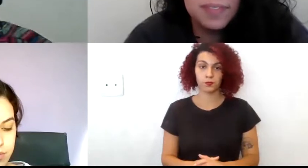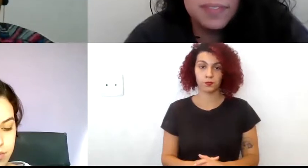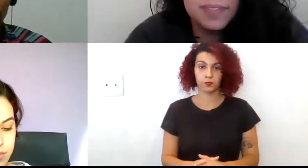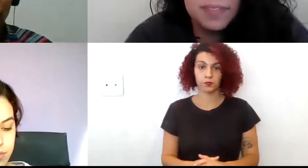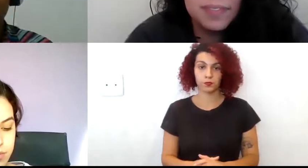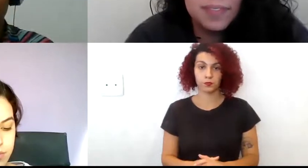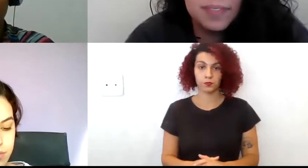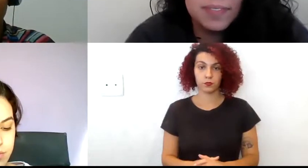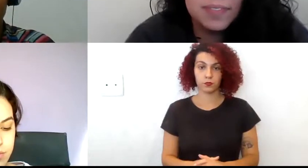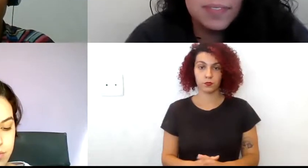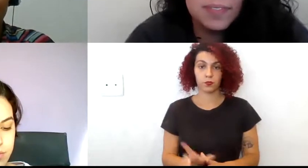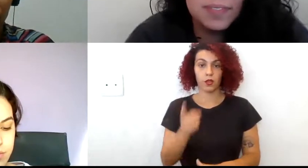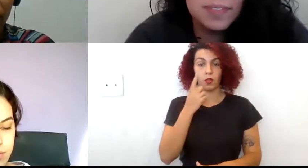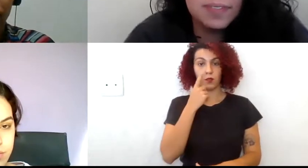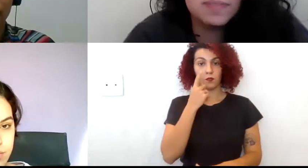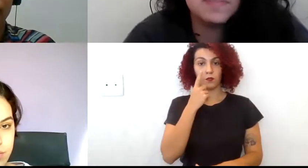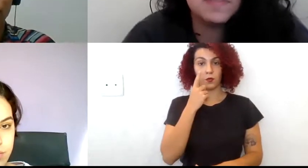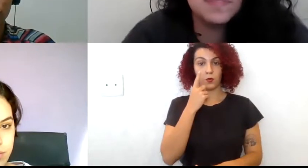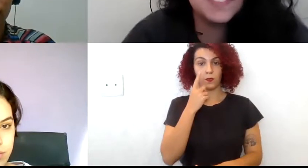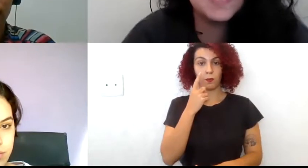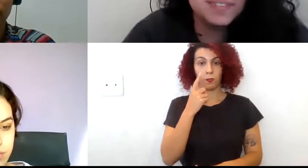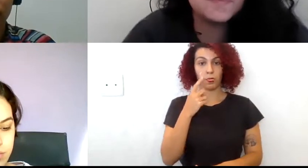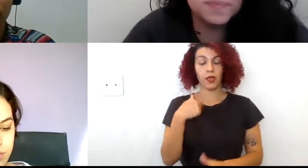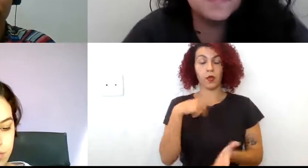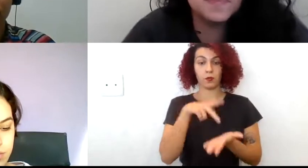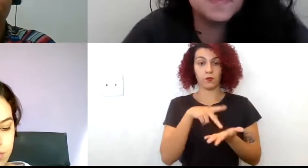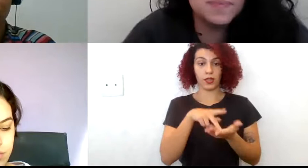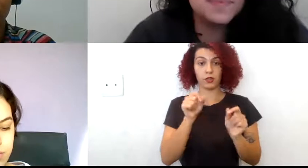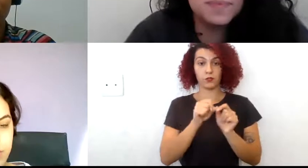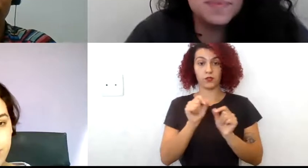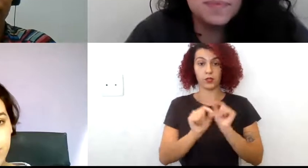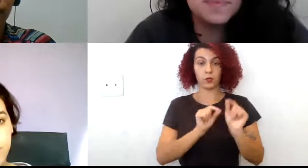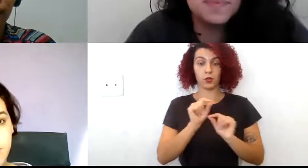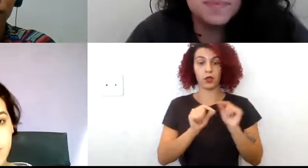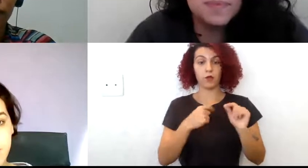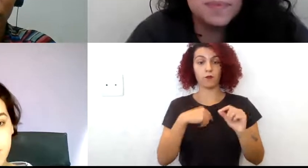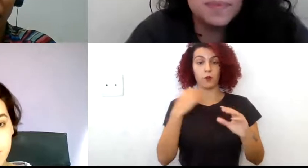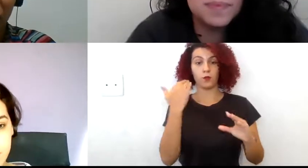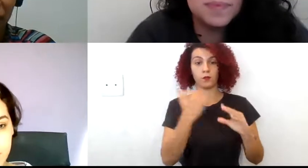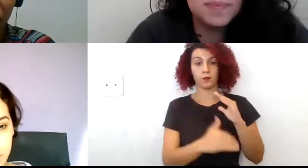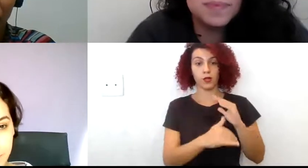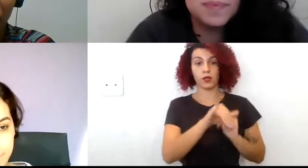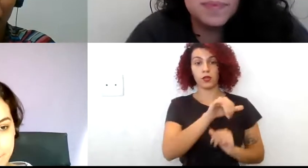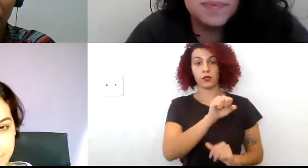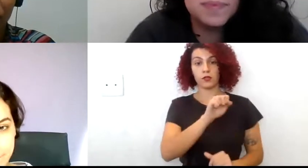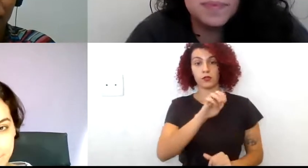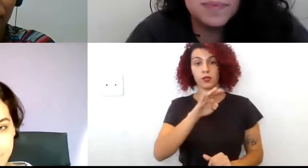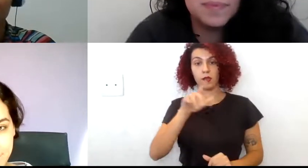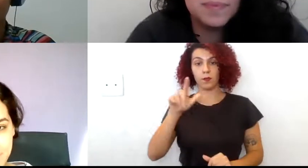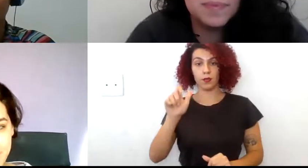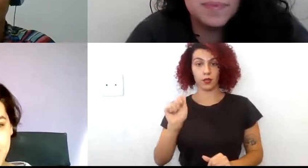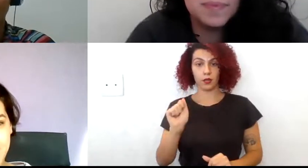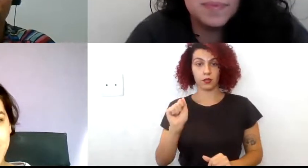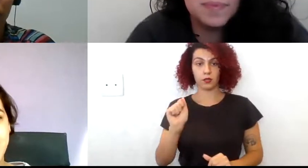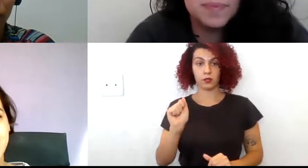e eu vou ver se eu consigo mandar para ela eu vou ver não Bela vou te mandar ela não sei como ela vai fazer para enviar para